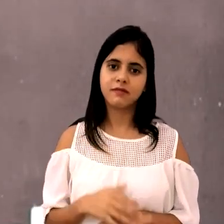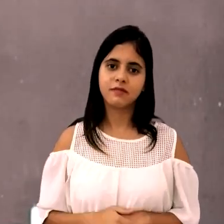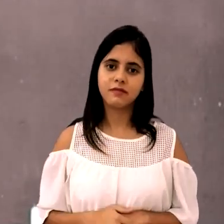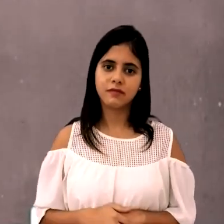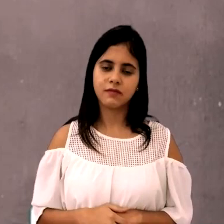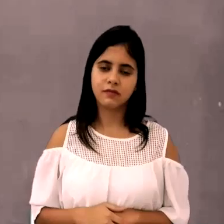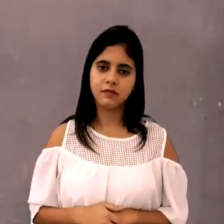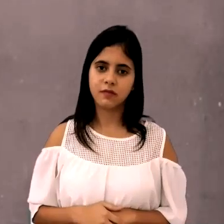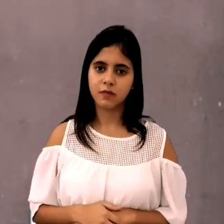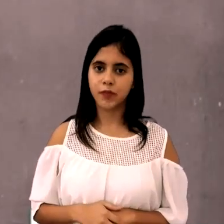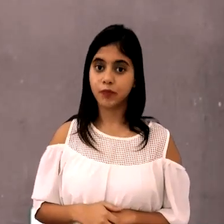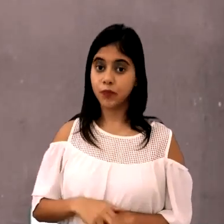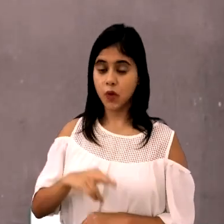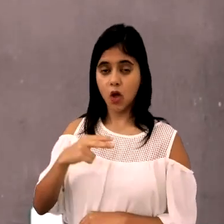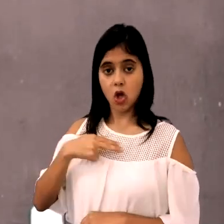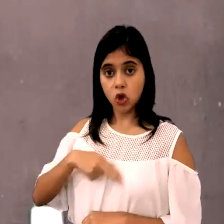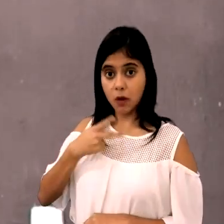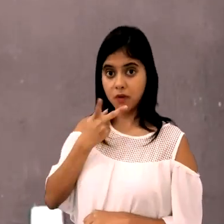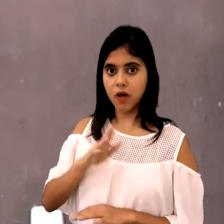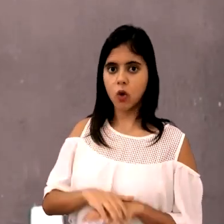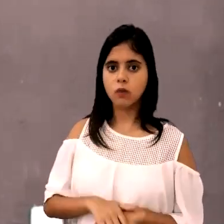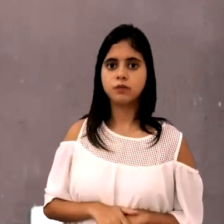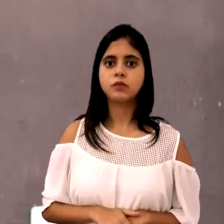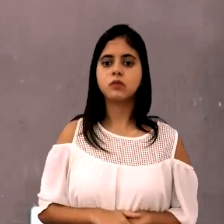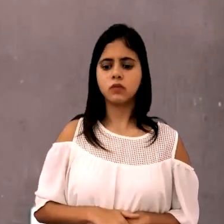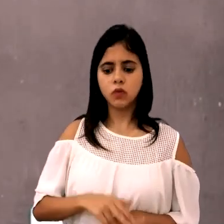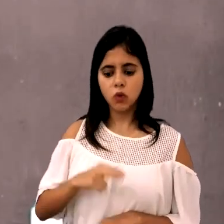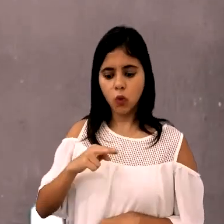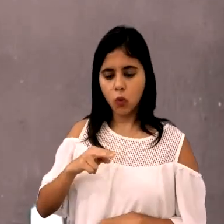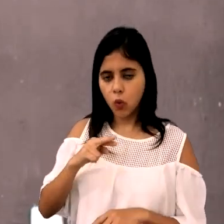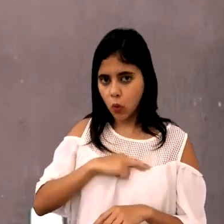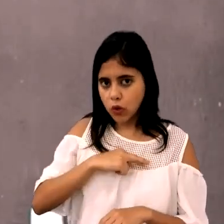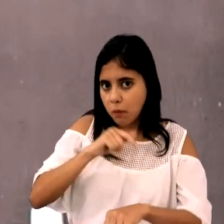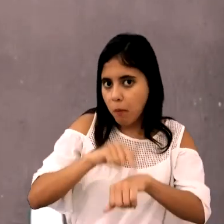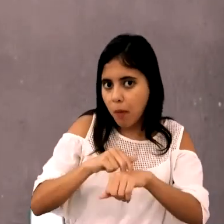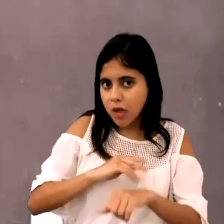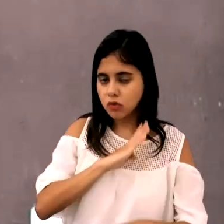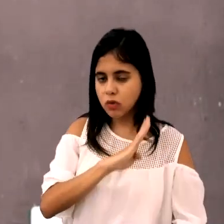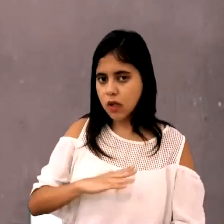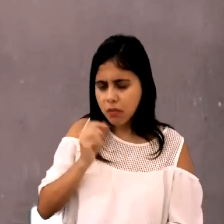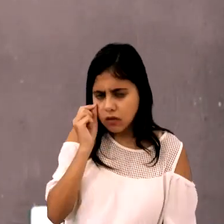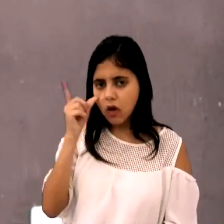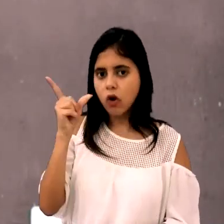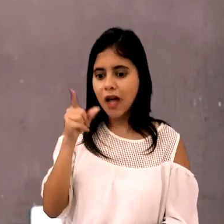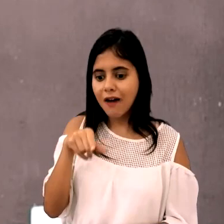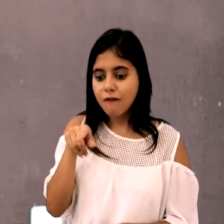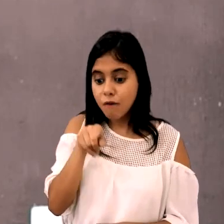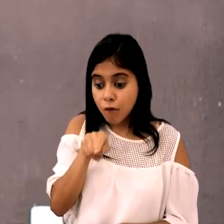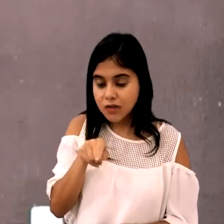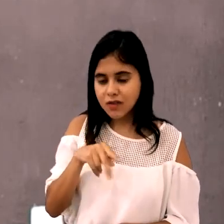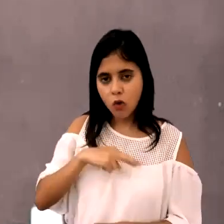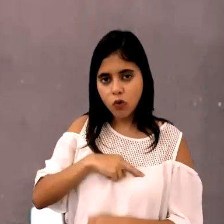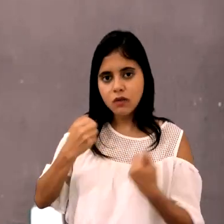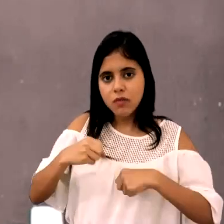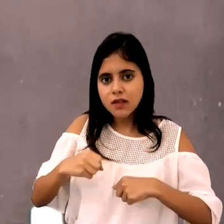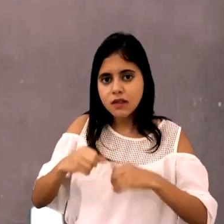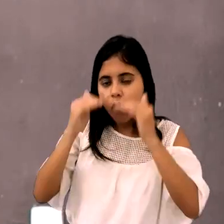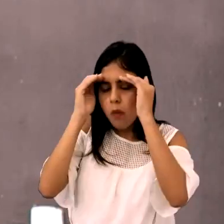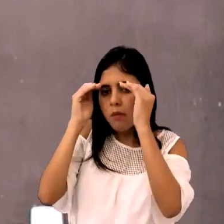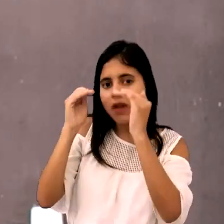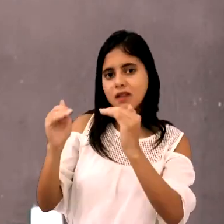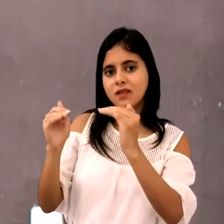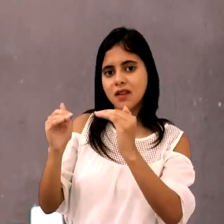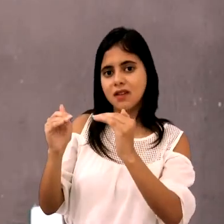Ela disse que quando ele acordar, Ruth deve seguir o que ele pedir para fazer, o que poderia gerar um problema sério de escândalo